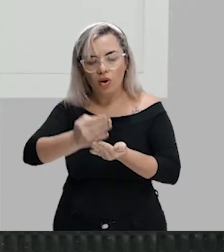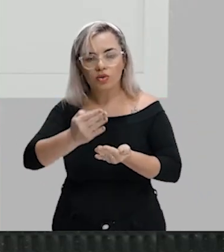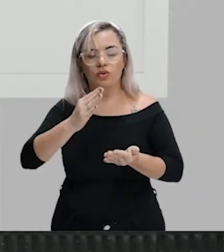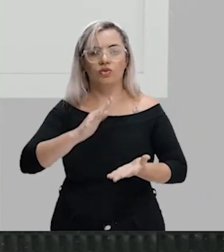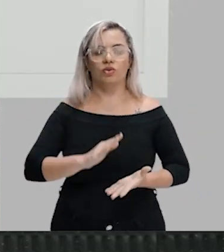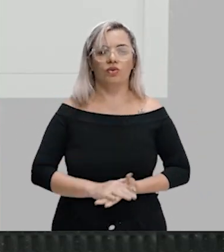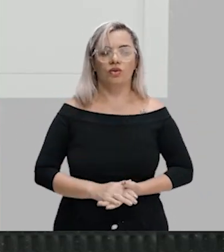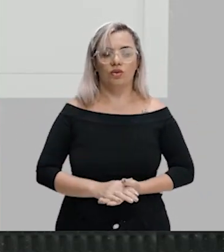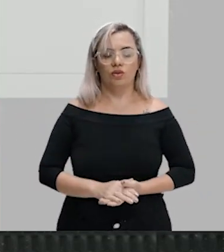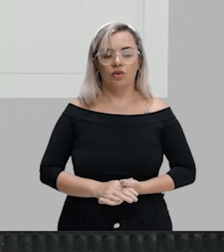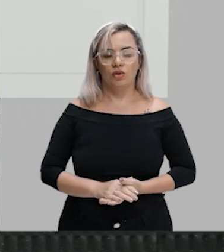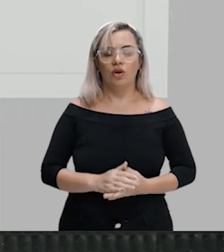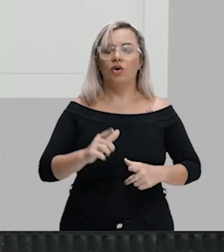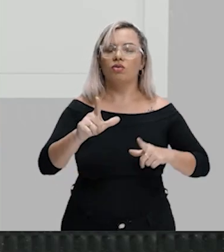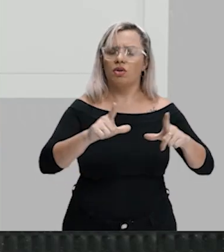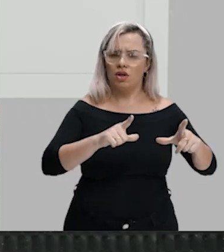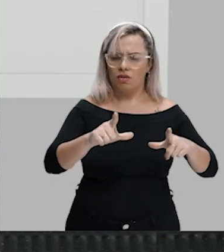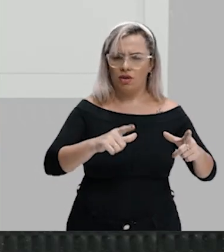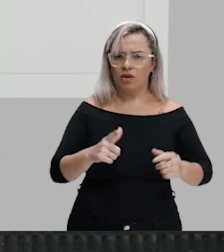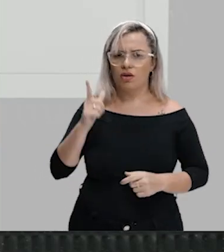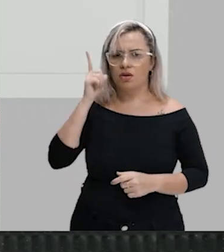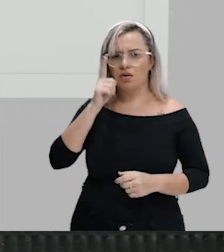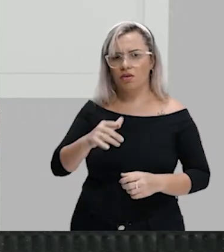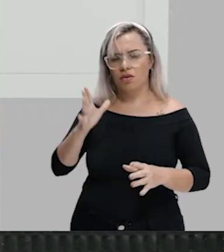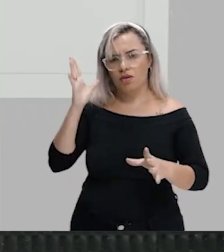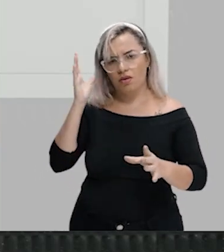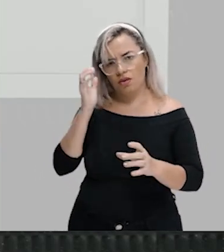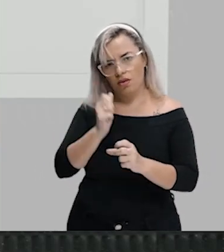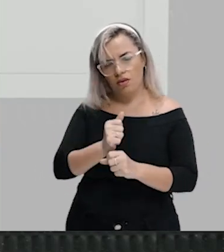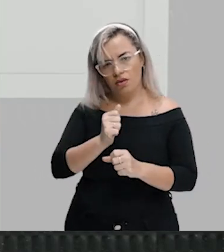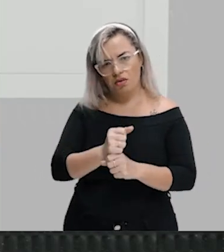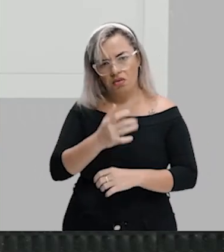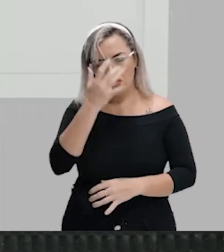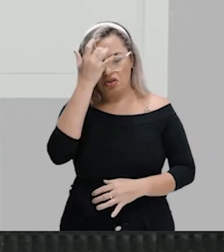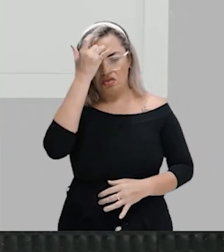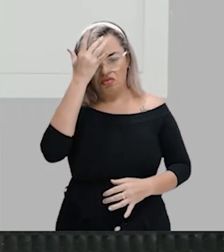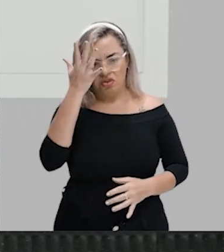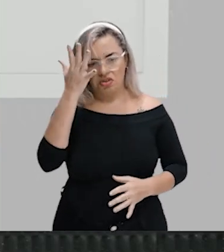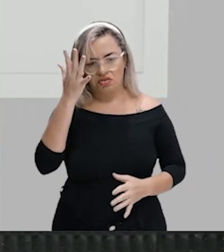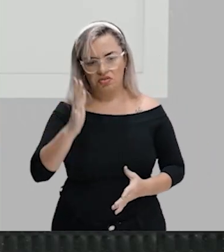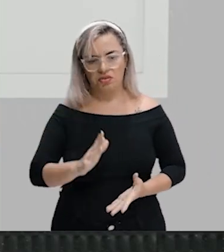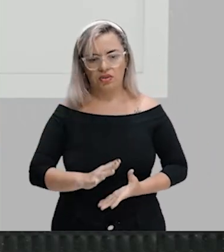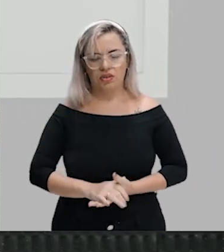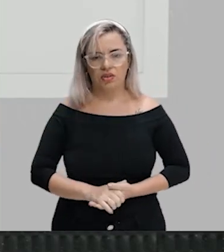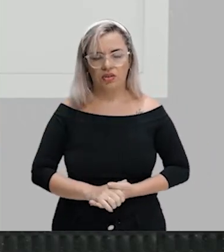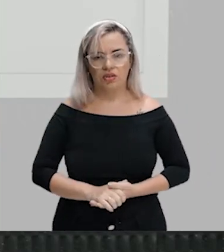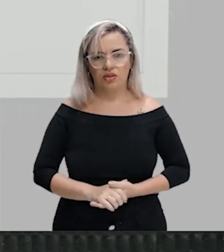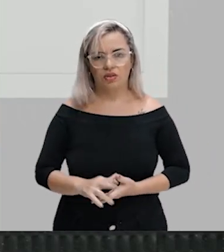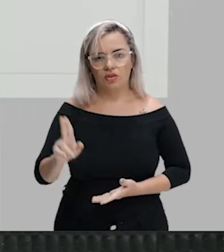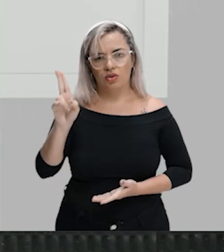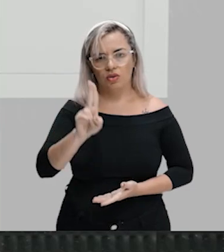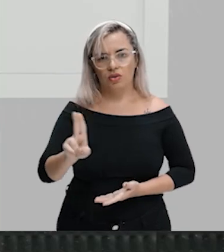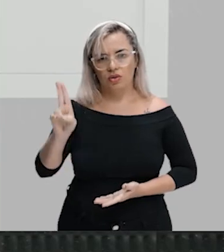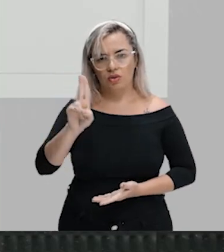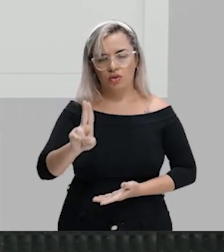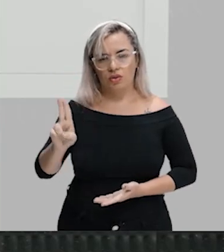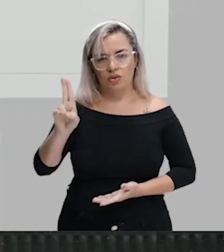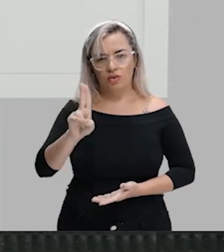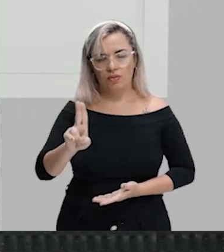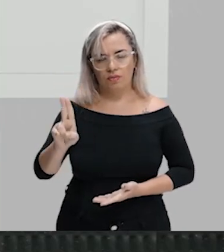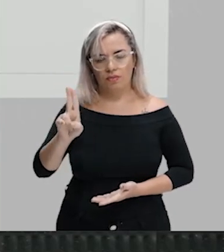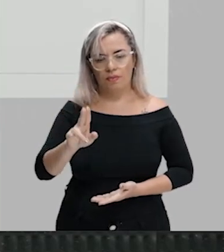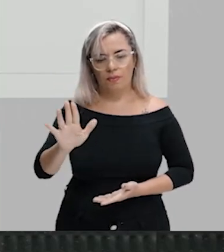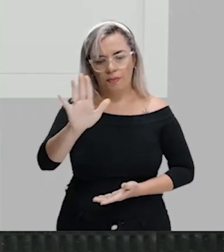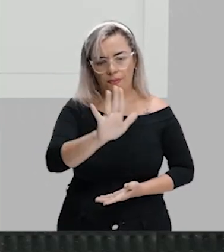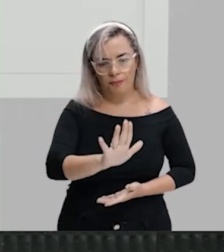trabalho a gente consegue calcular aí até bem fácil, né? Basta utilizar aí a